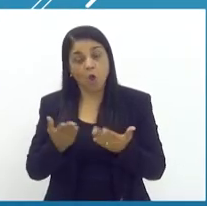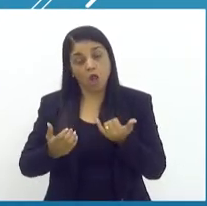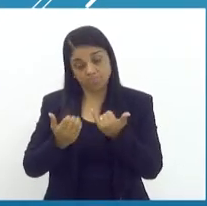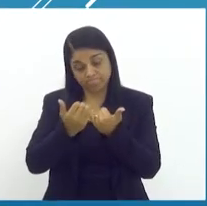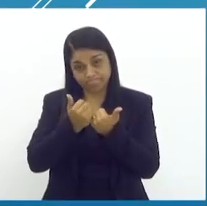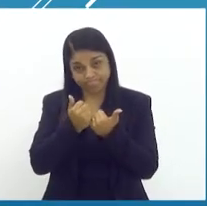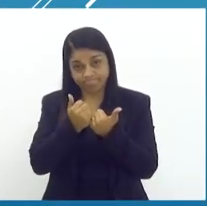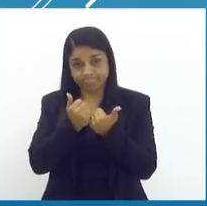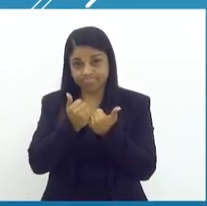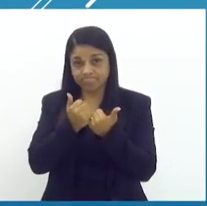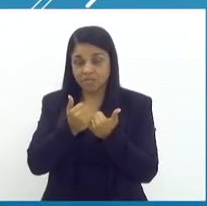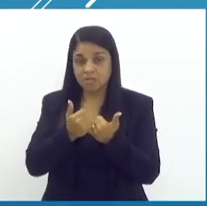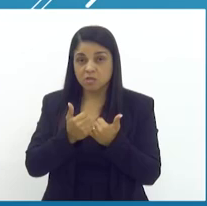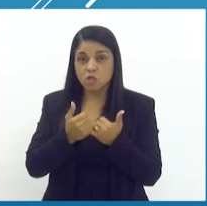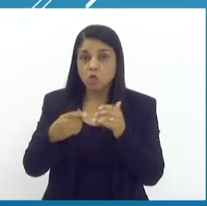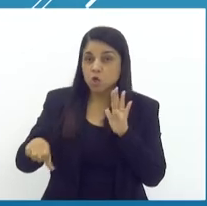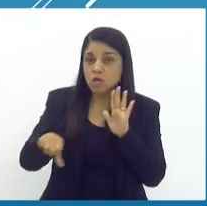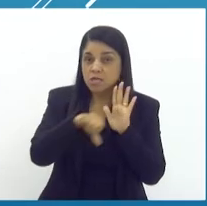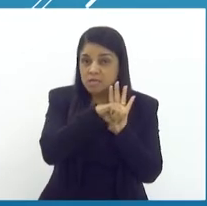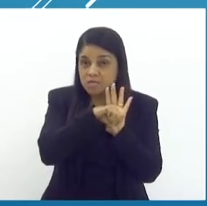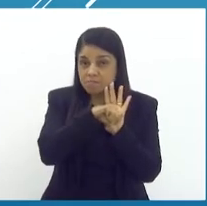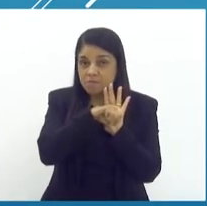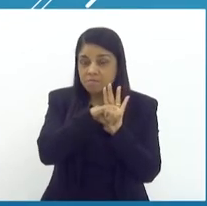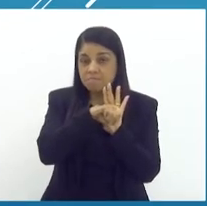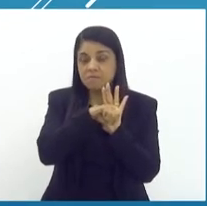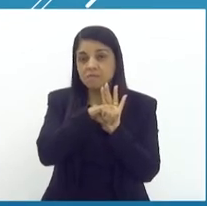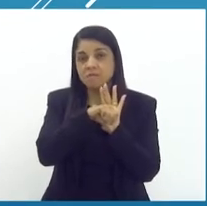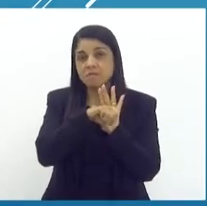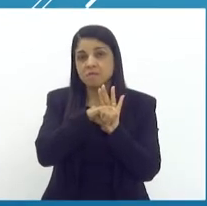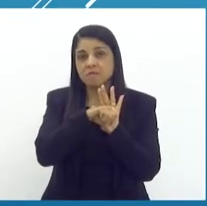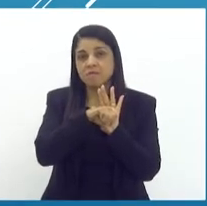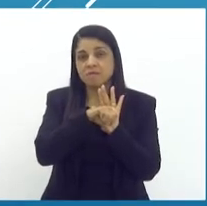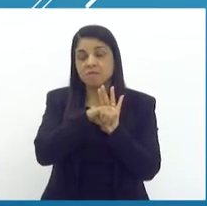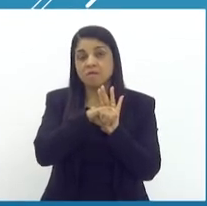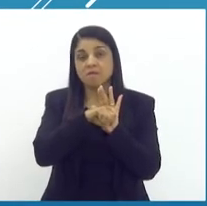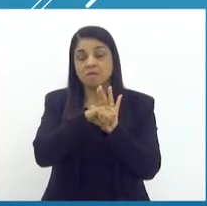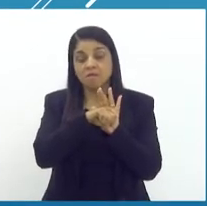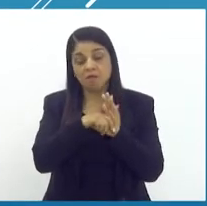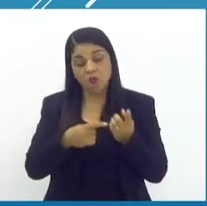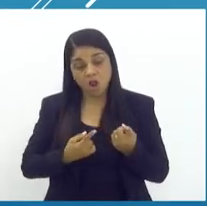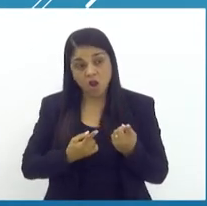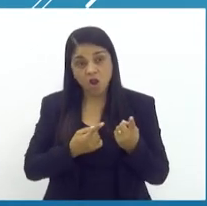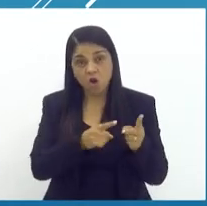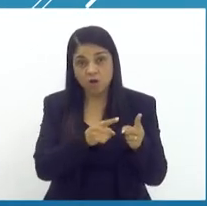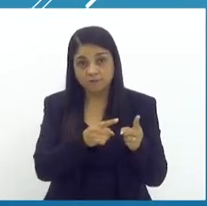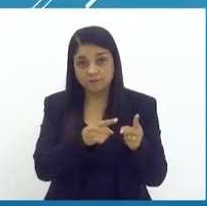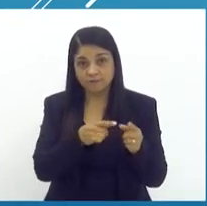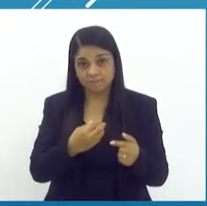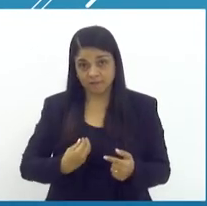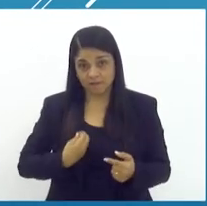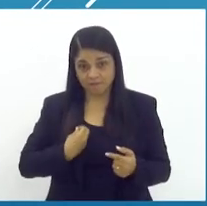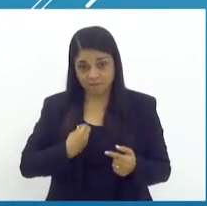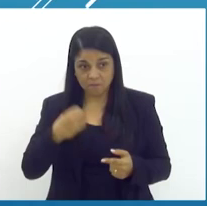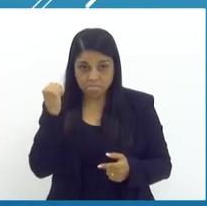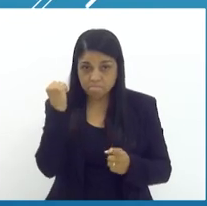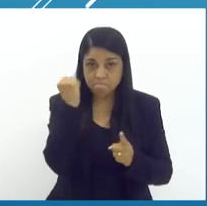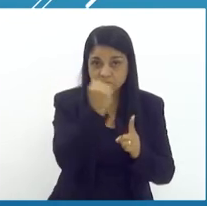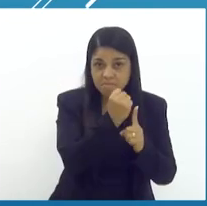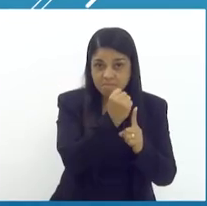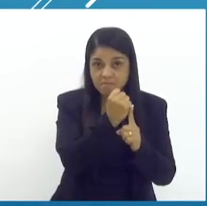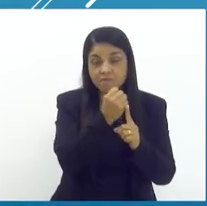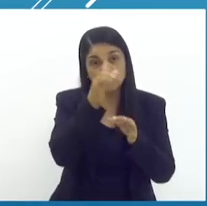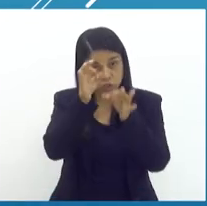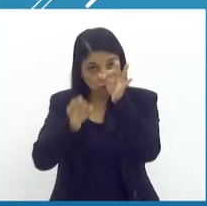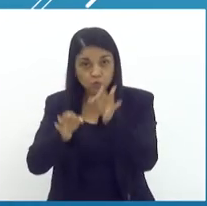são mais rígidos do que os crimes contra a própria vida contra a vida se alguém cometeu matar alguém vai ter que ser julgado por Júlio